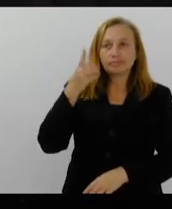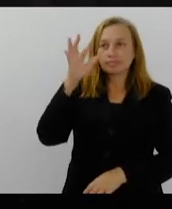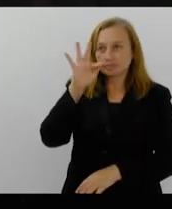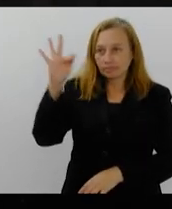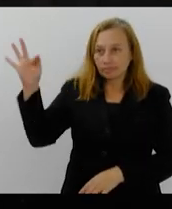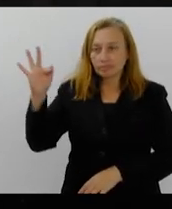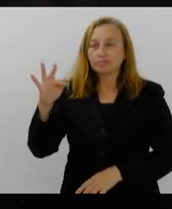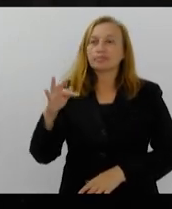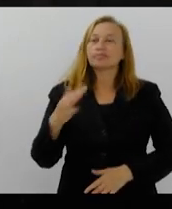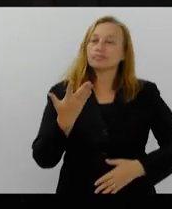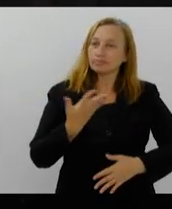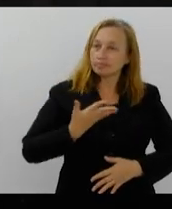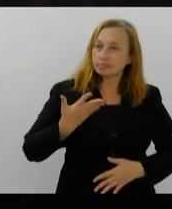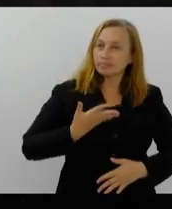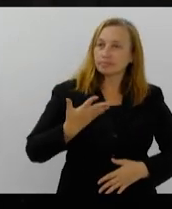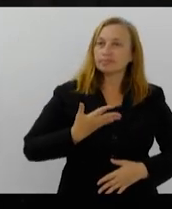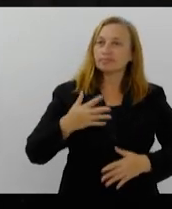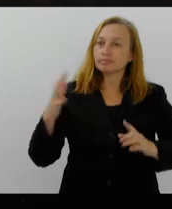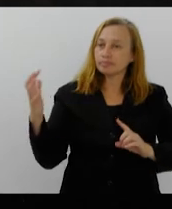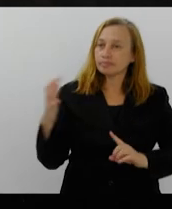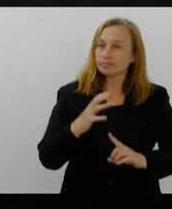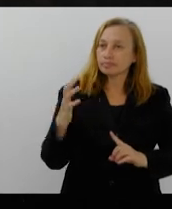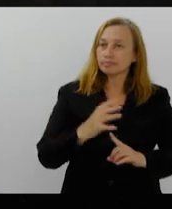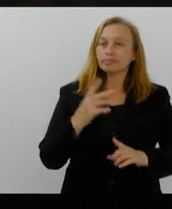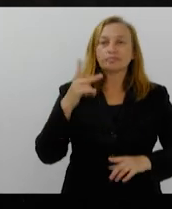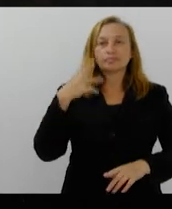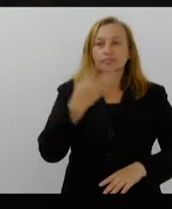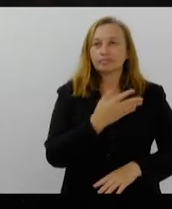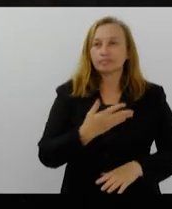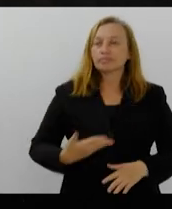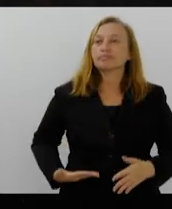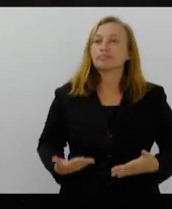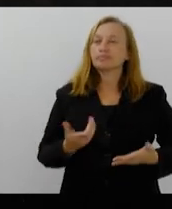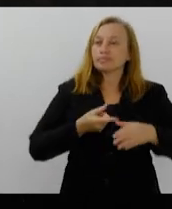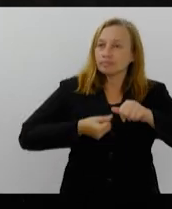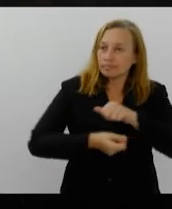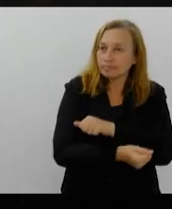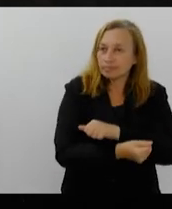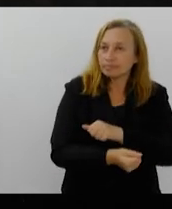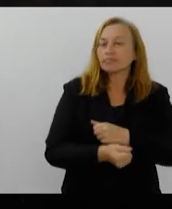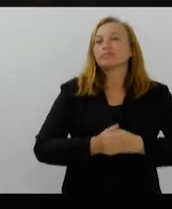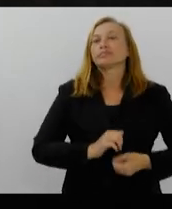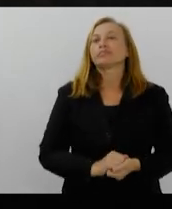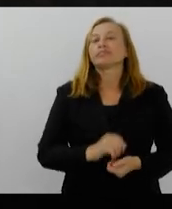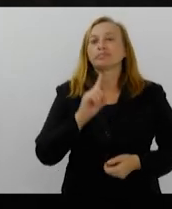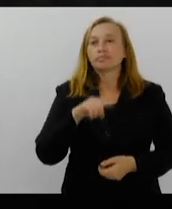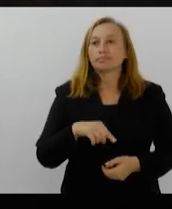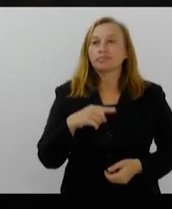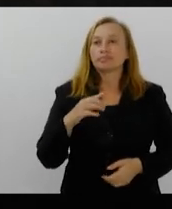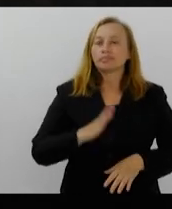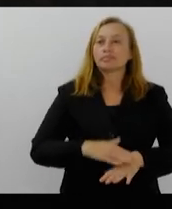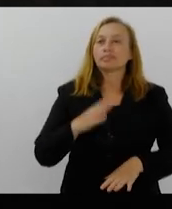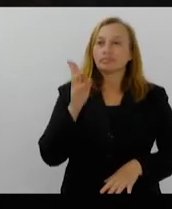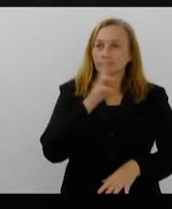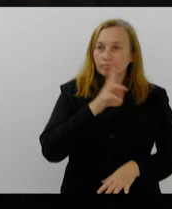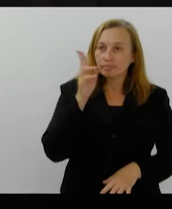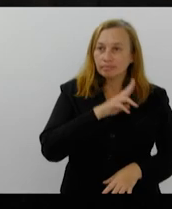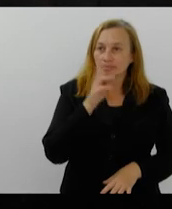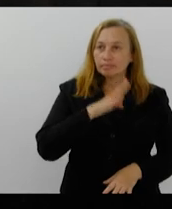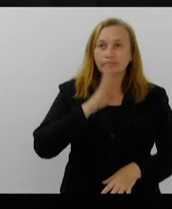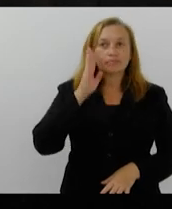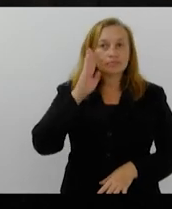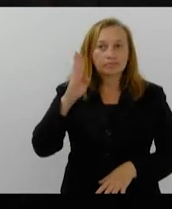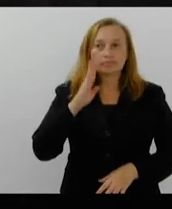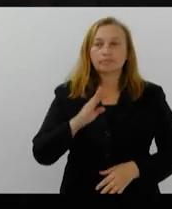companheiras, para poder realmente influenciar na política pública e fazer um investimento naquilo que é de mais urgente e de mais